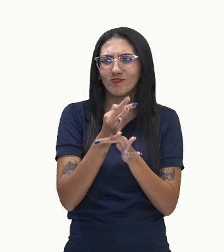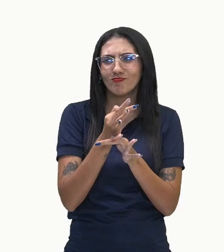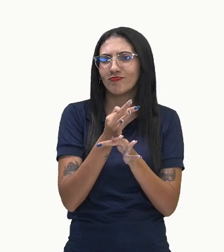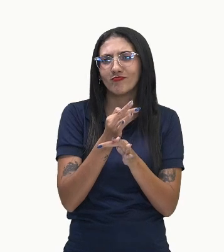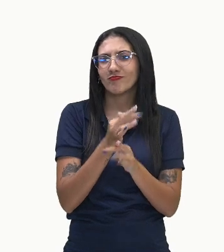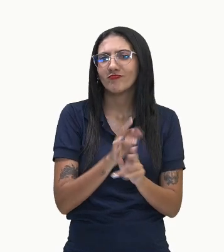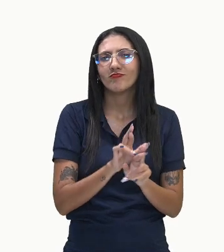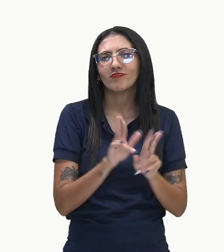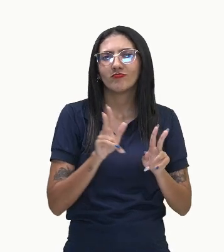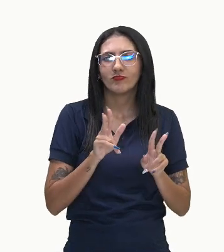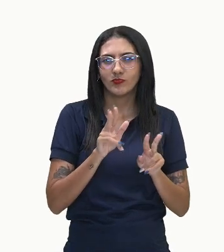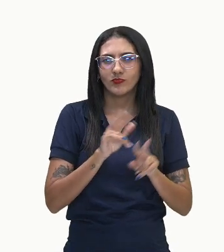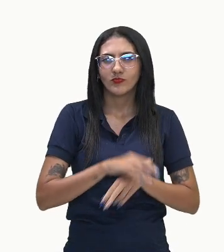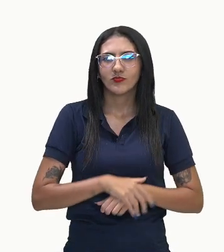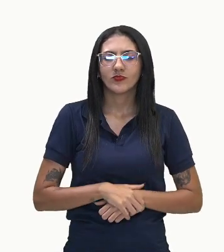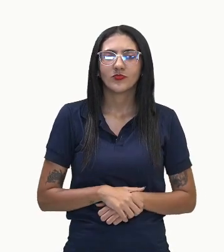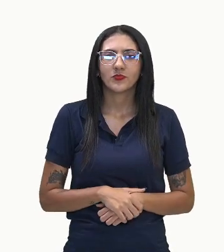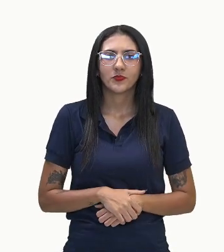Tá?